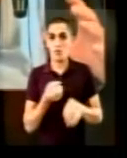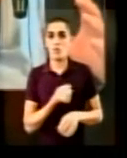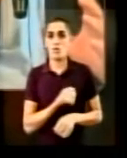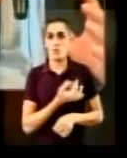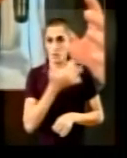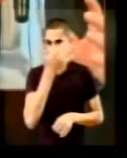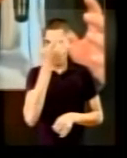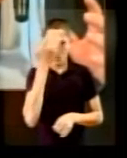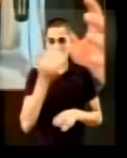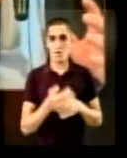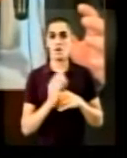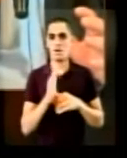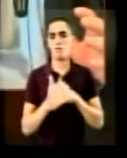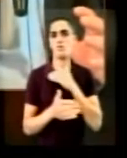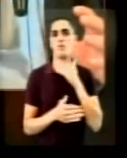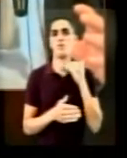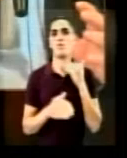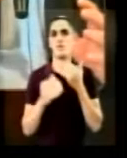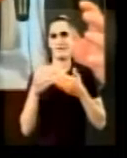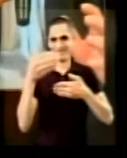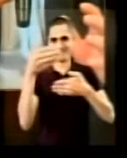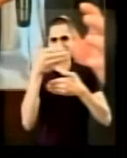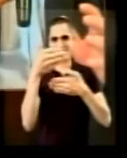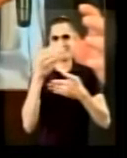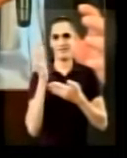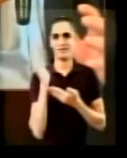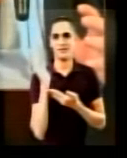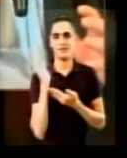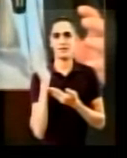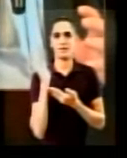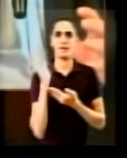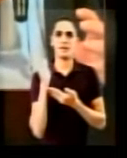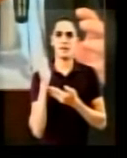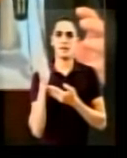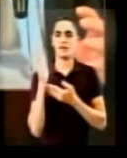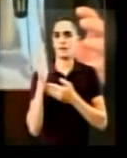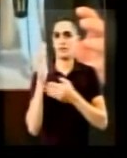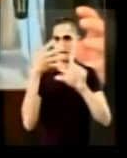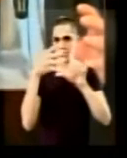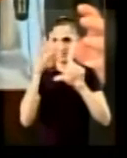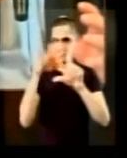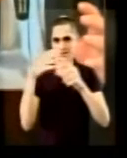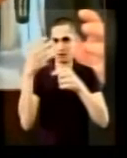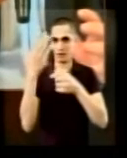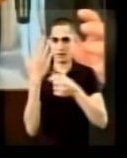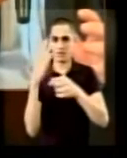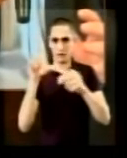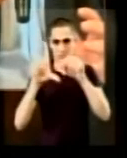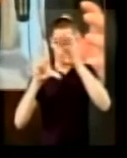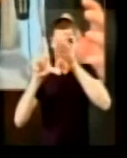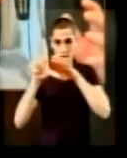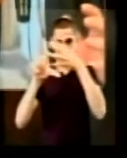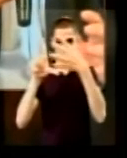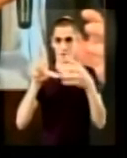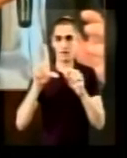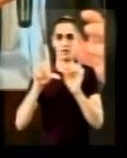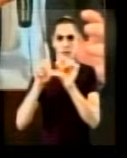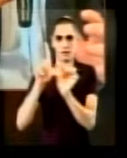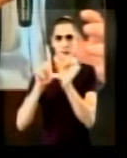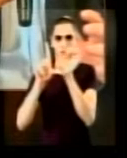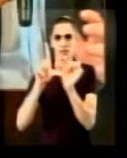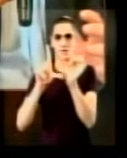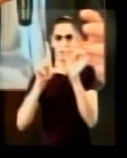e mostrando para vocês que o que a gente fala é o que acontece, nós não